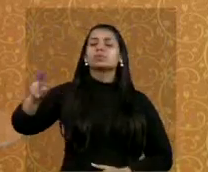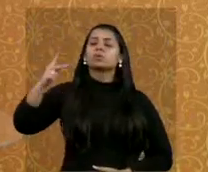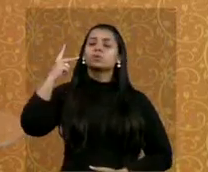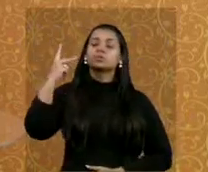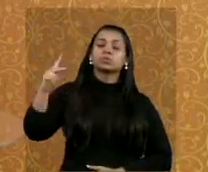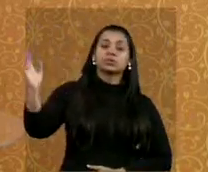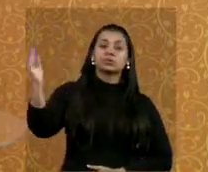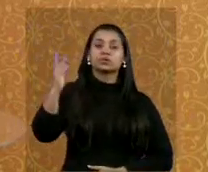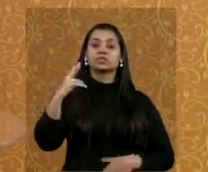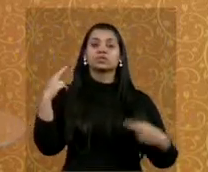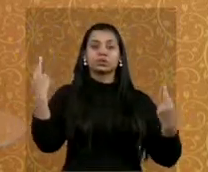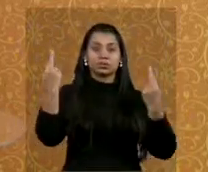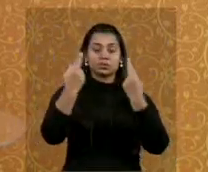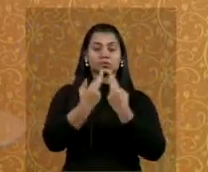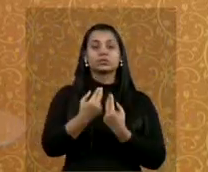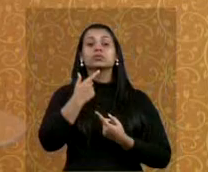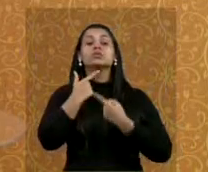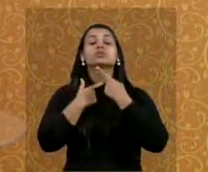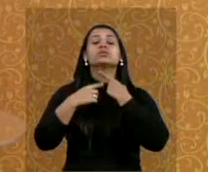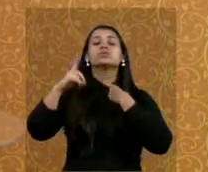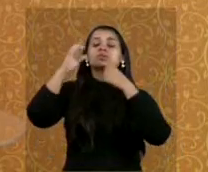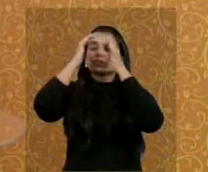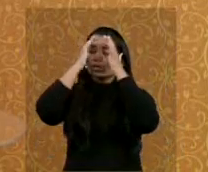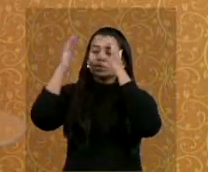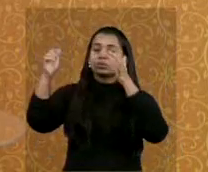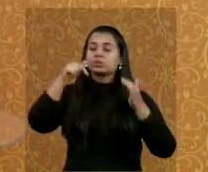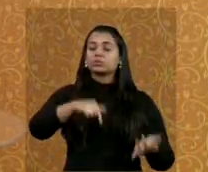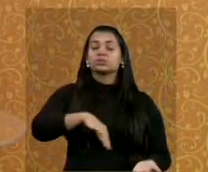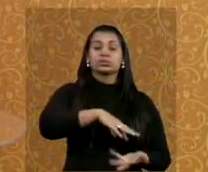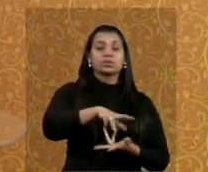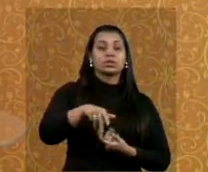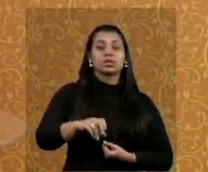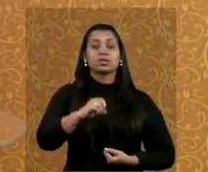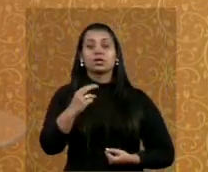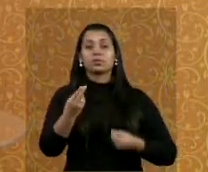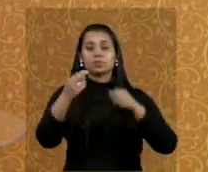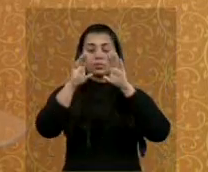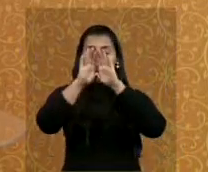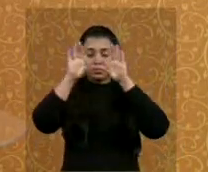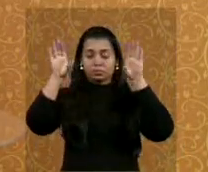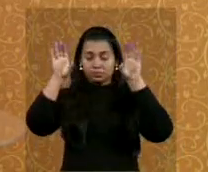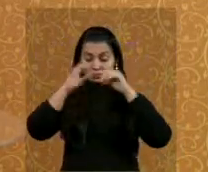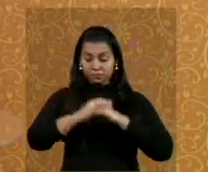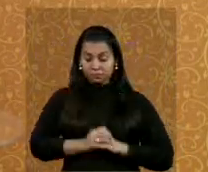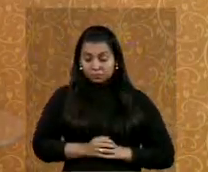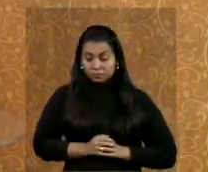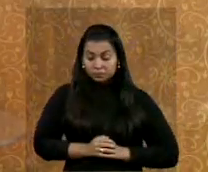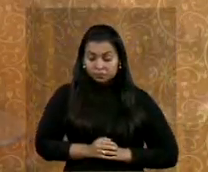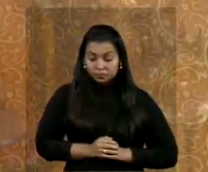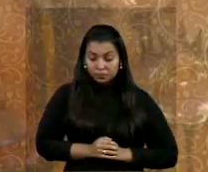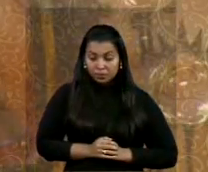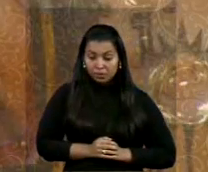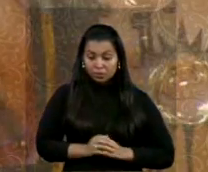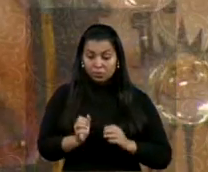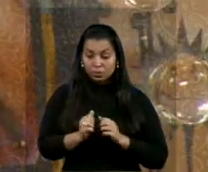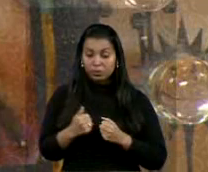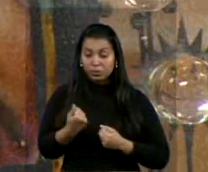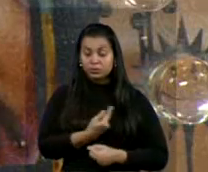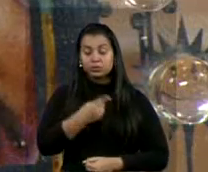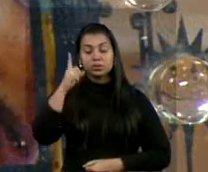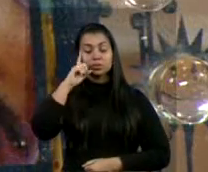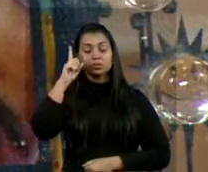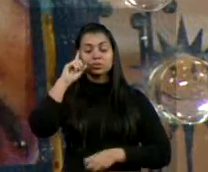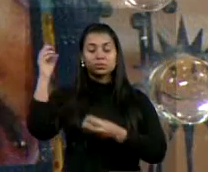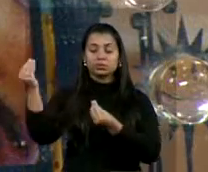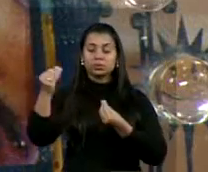santificado seja o vosso nome. Venha a nós o vosso reino, seja feita a vossa vontade, assim na terra como no céu. O pão